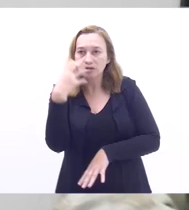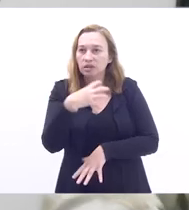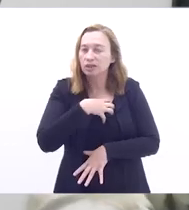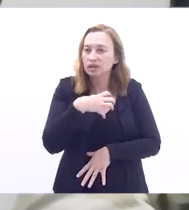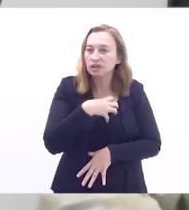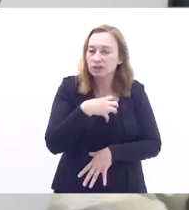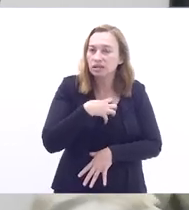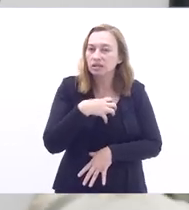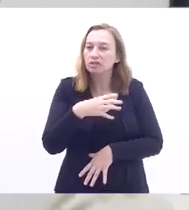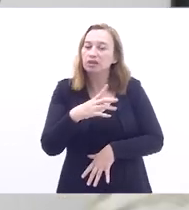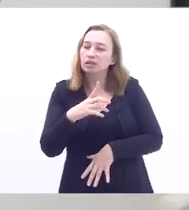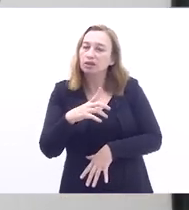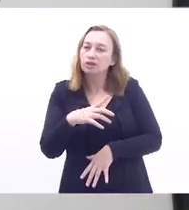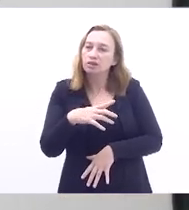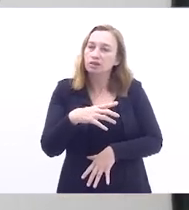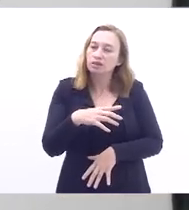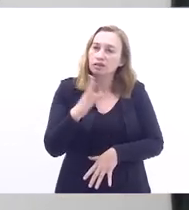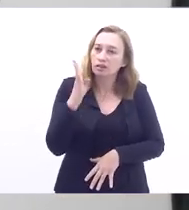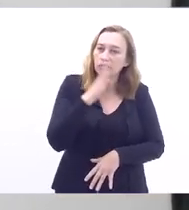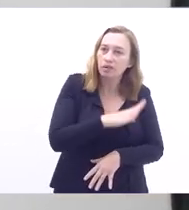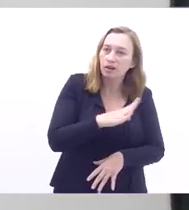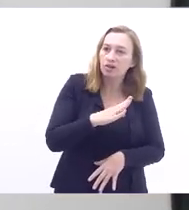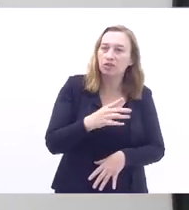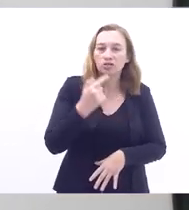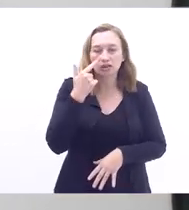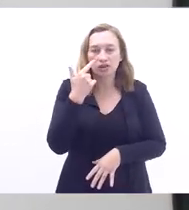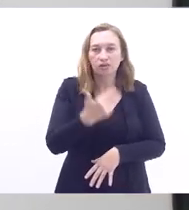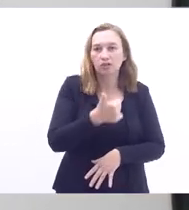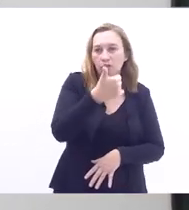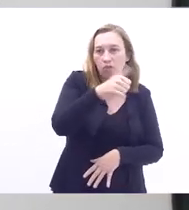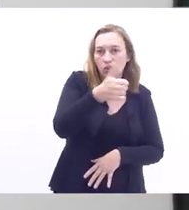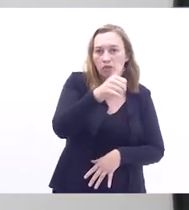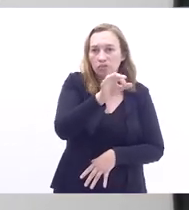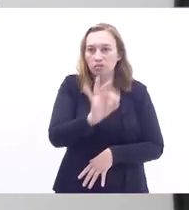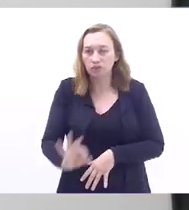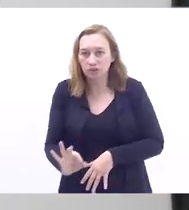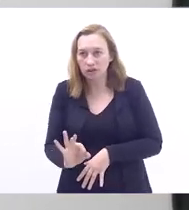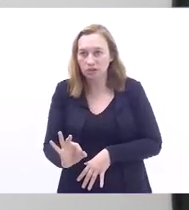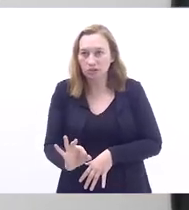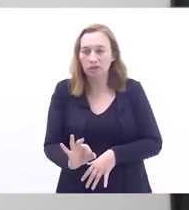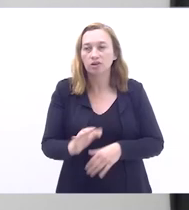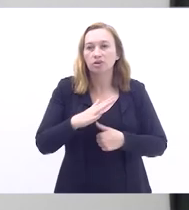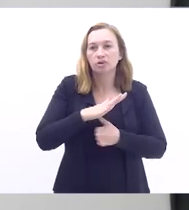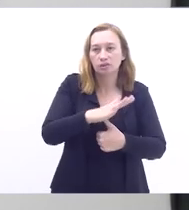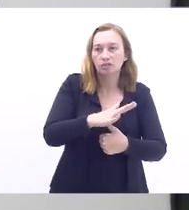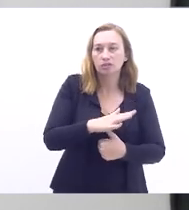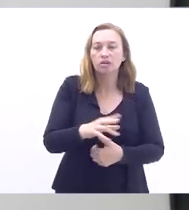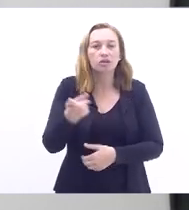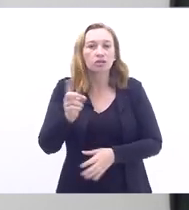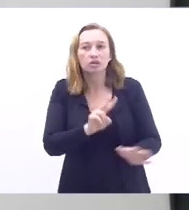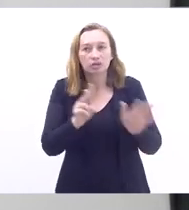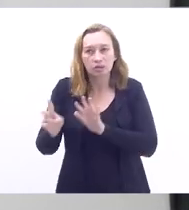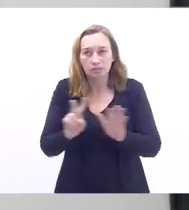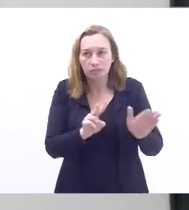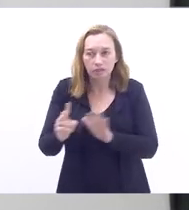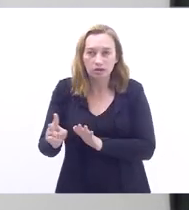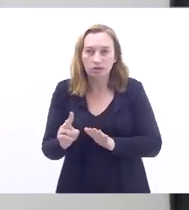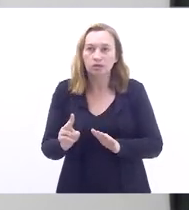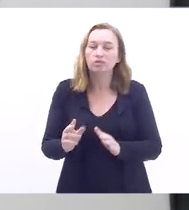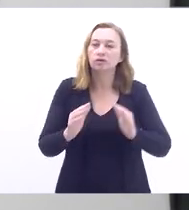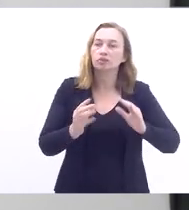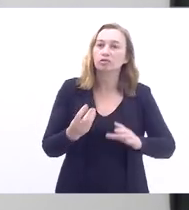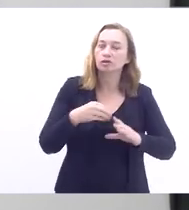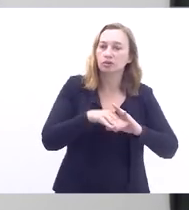com algum sintoma a gente tá então no Leon se por cento da luz que a Reitoria coloca toda semana no